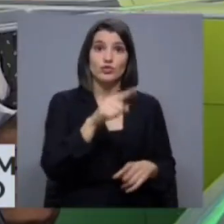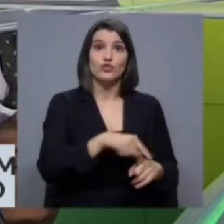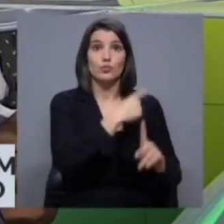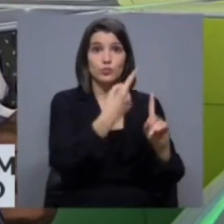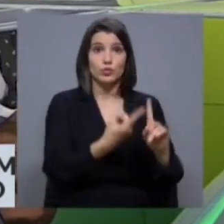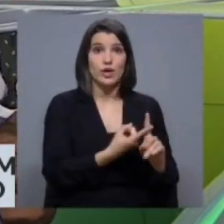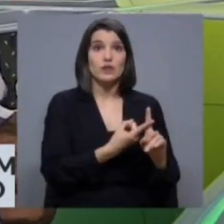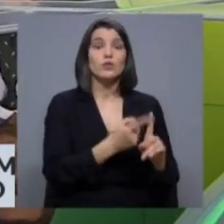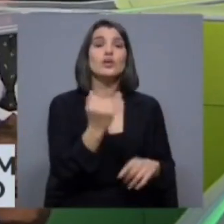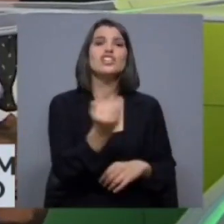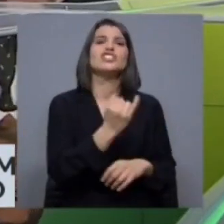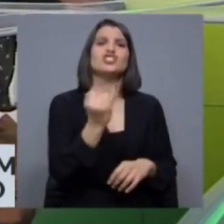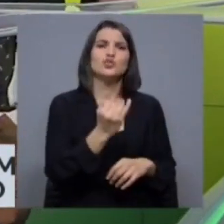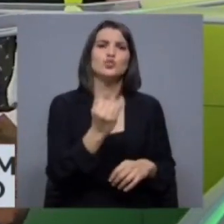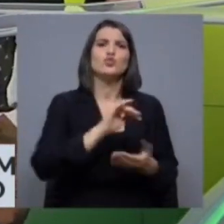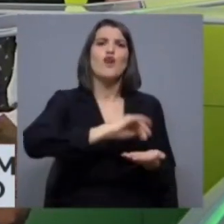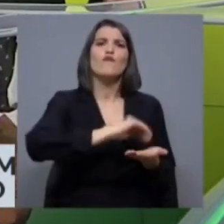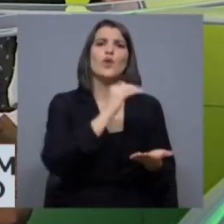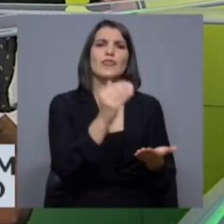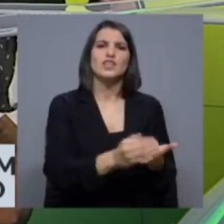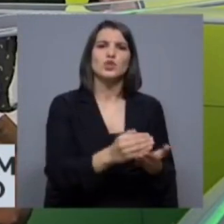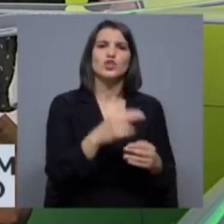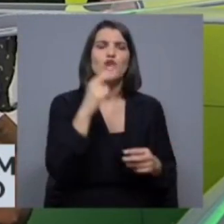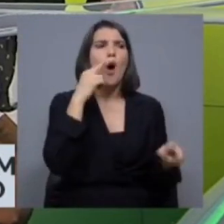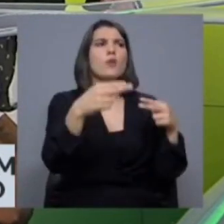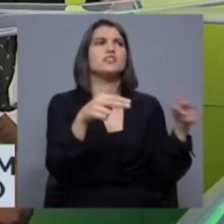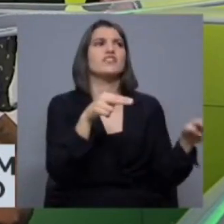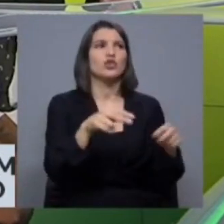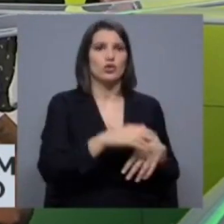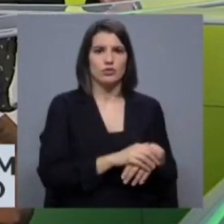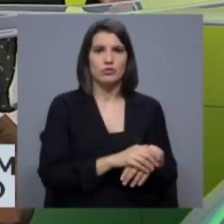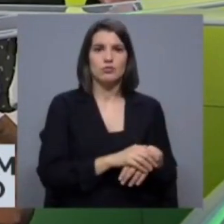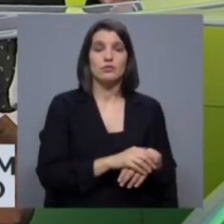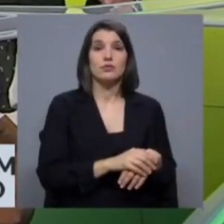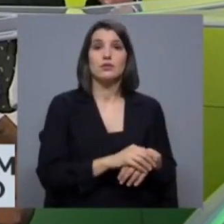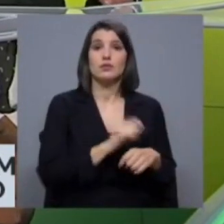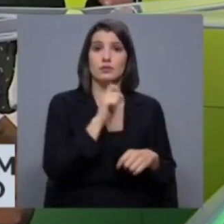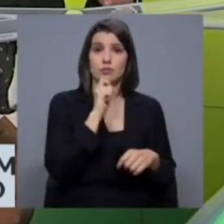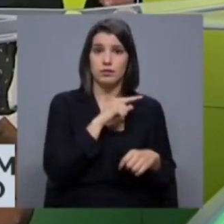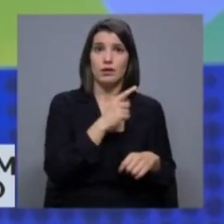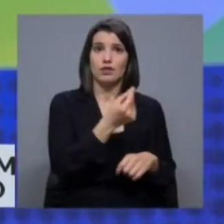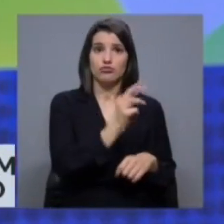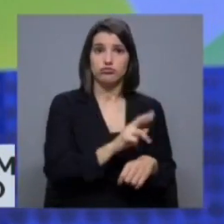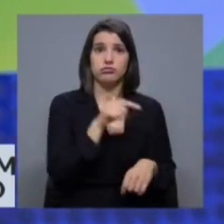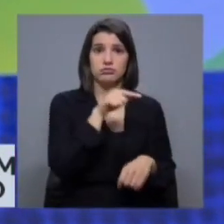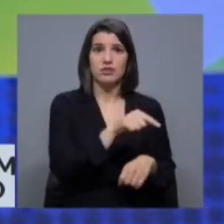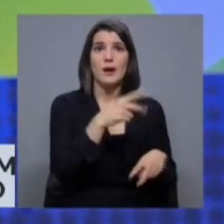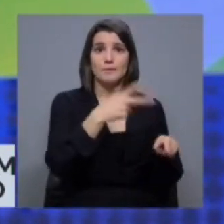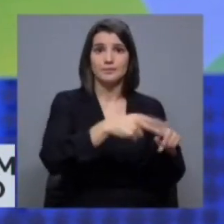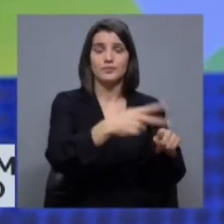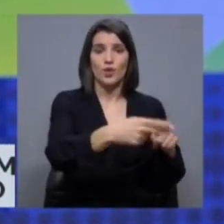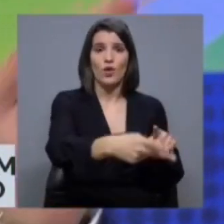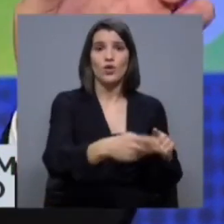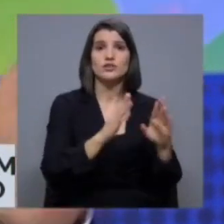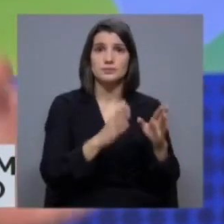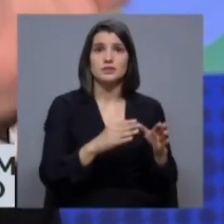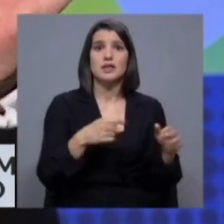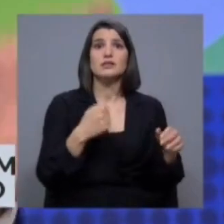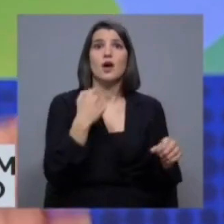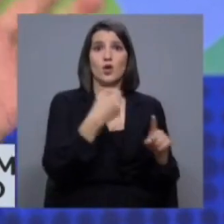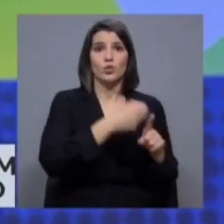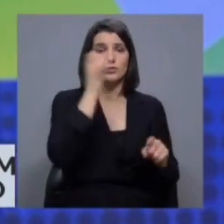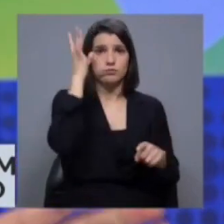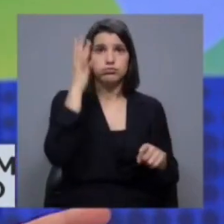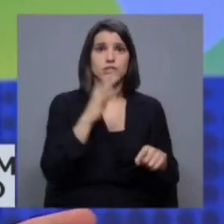por ano em institutos Fundações e observatórios podemos bem Podemos bem com este valor e com os códigos temos que fazer no combate à fraude